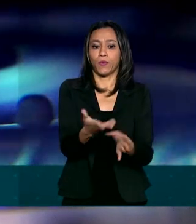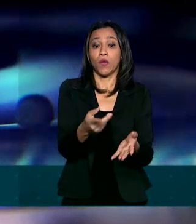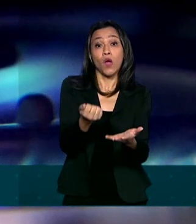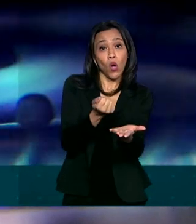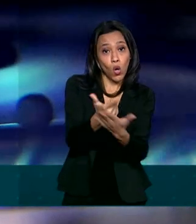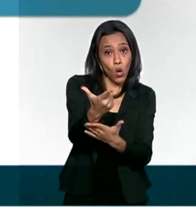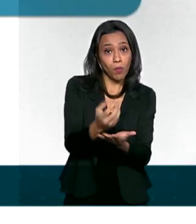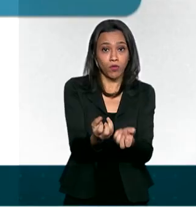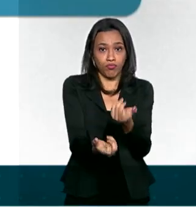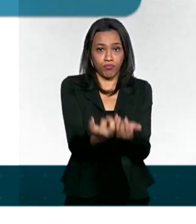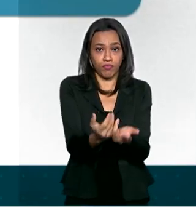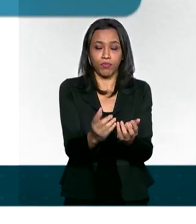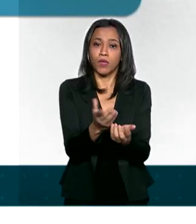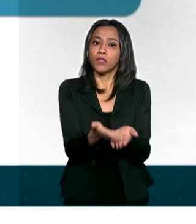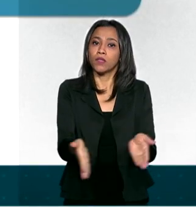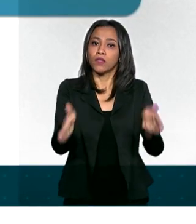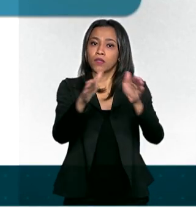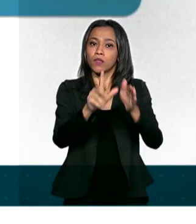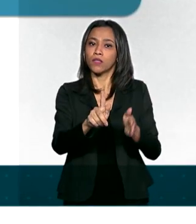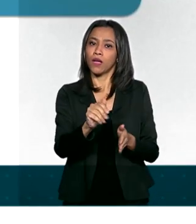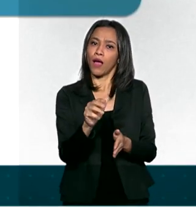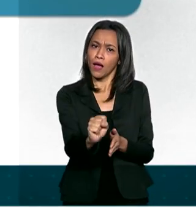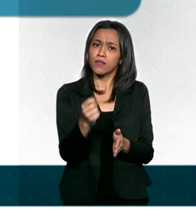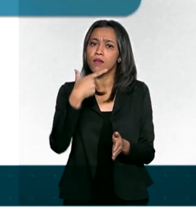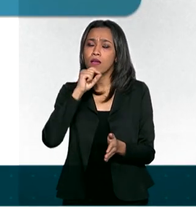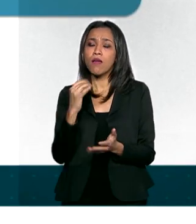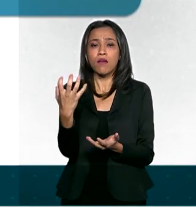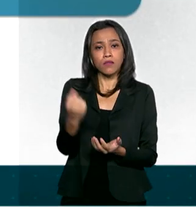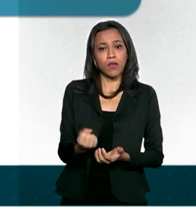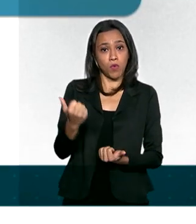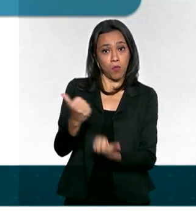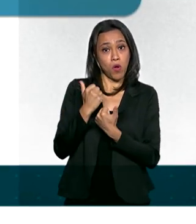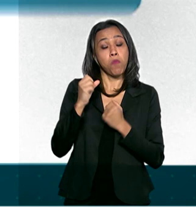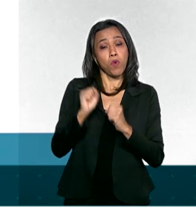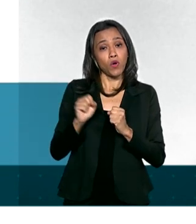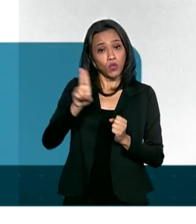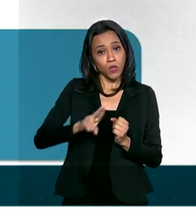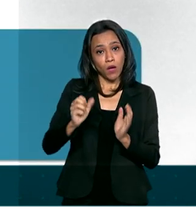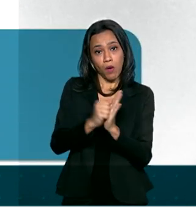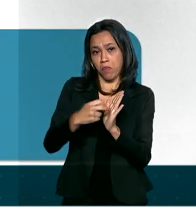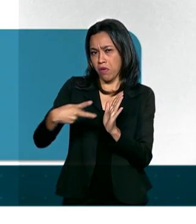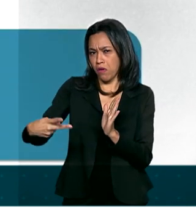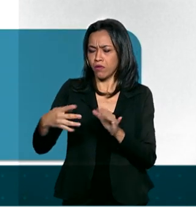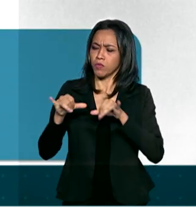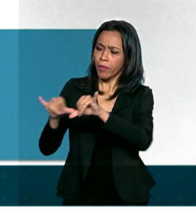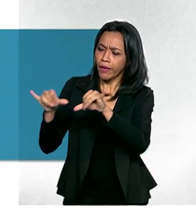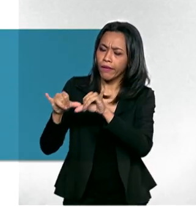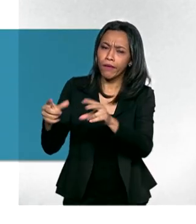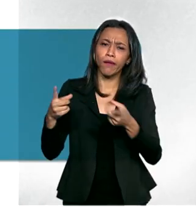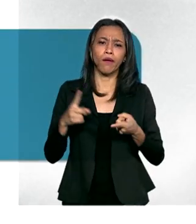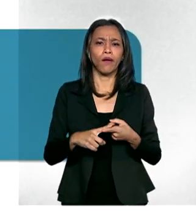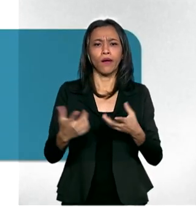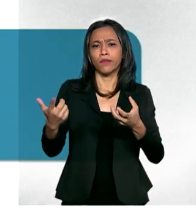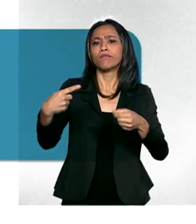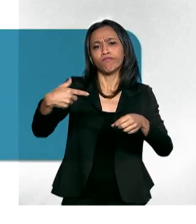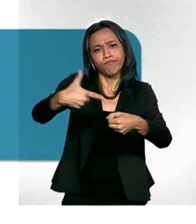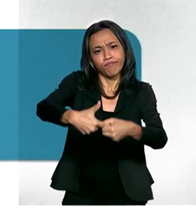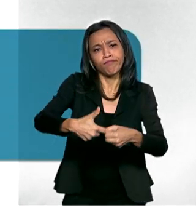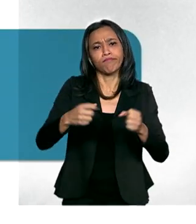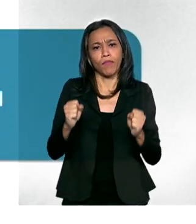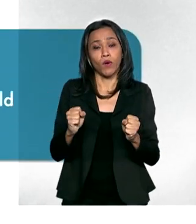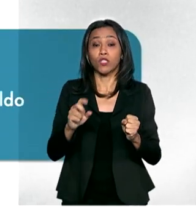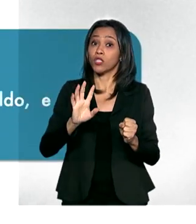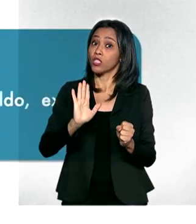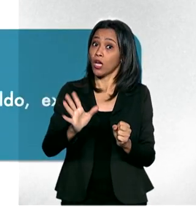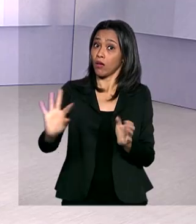gás, quem recebe o auxílio também pode utilizar o aplicativo Caixa Tem em supermercados e postos de combustíveis que estão